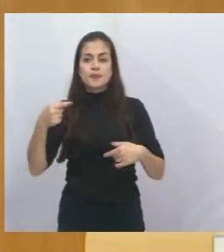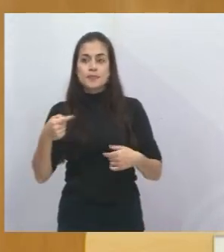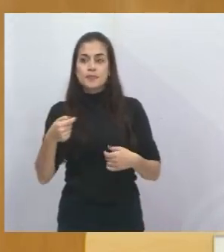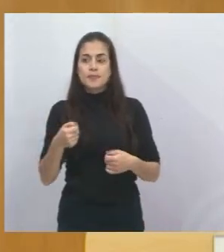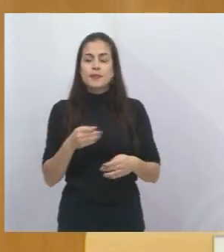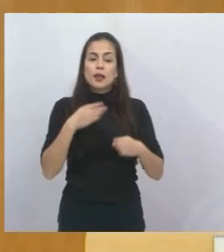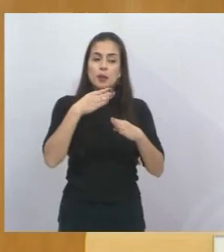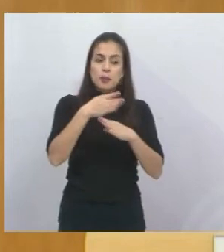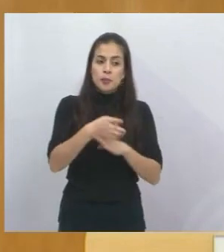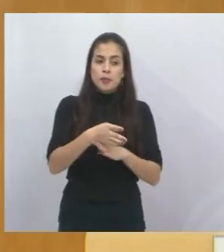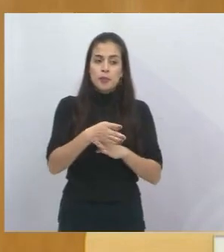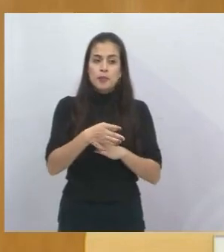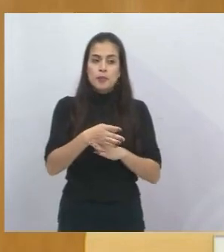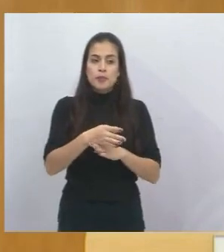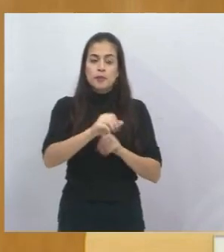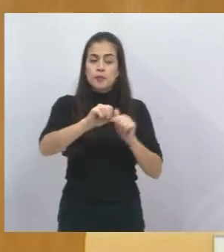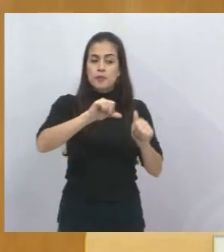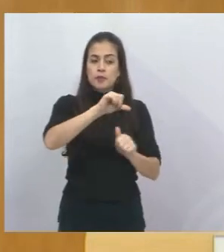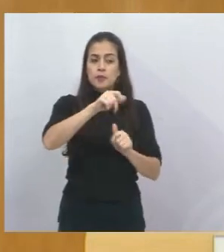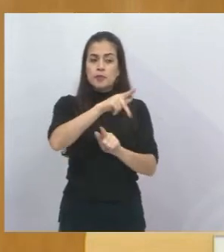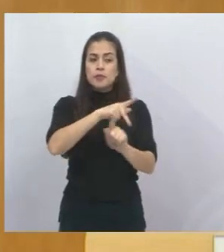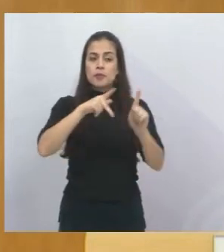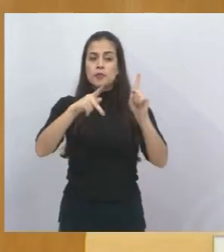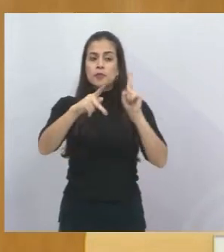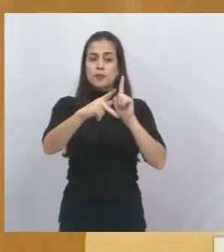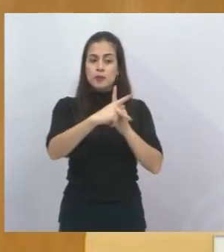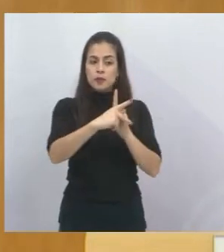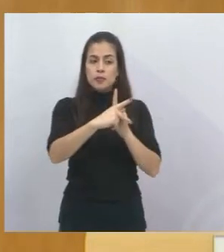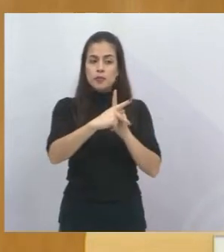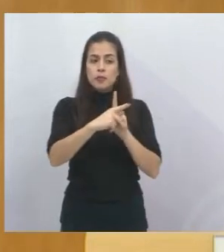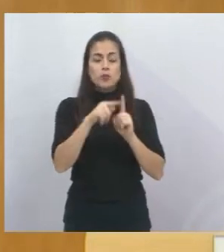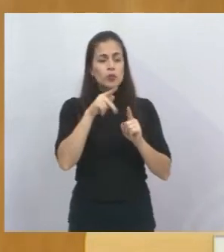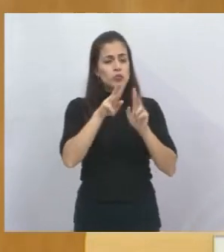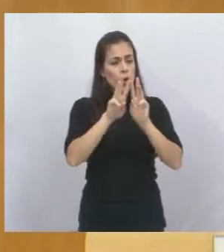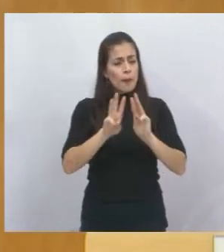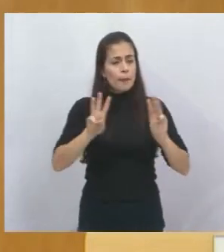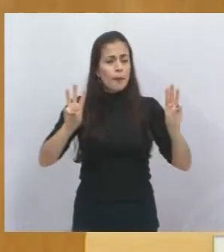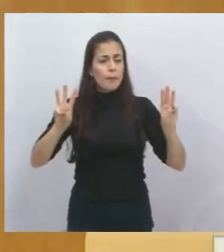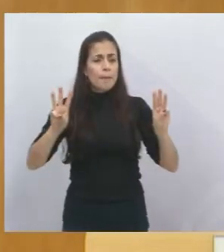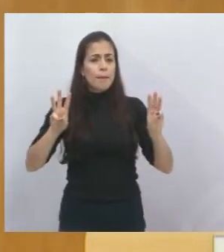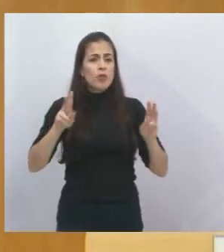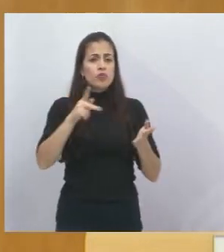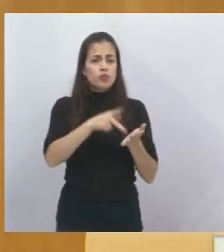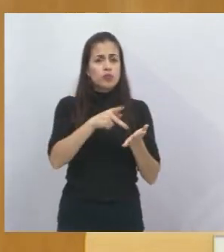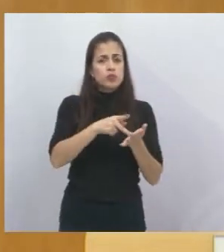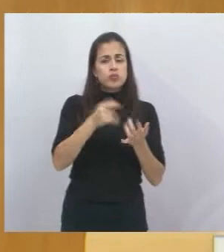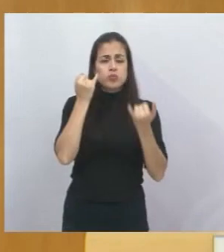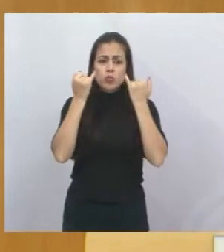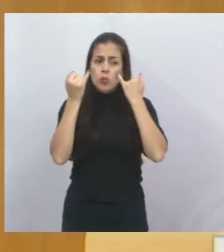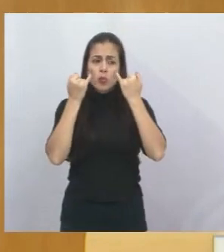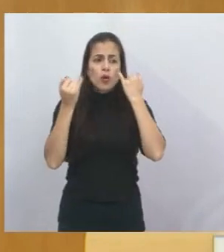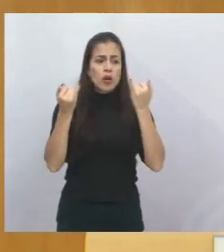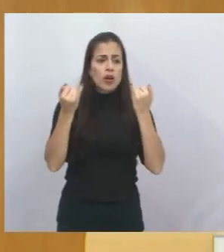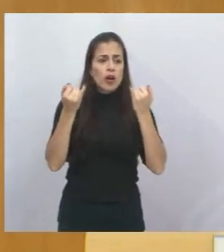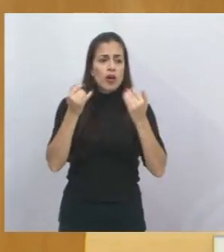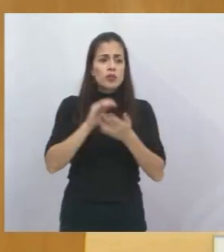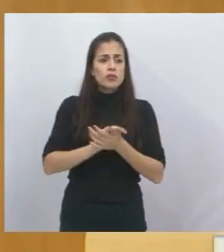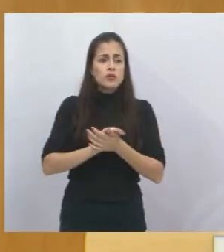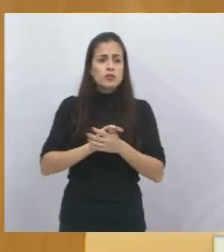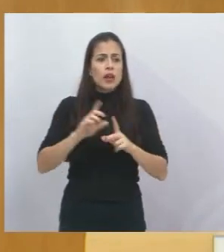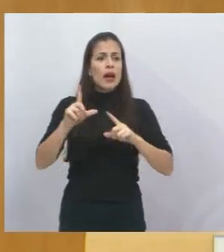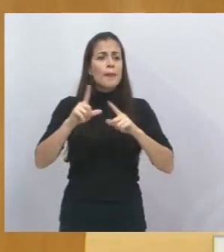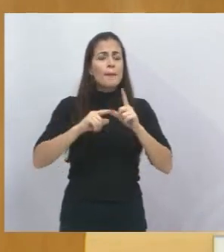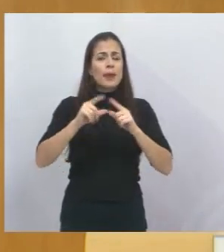reformas da Previdência. Isso aqui está no portal da transparência. Isso aqui é Brasília. Se você entrar lá no portal, você